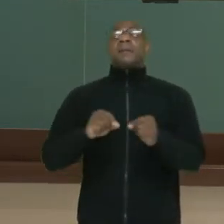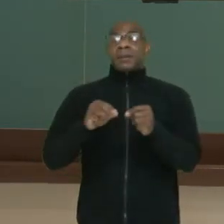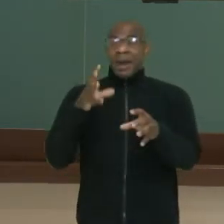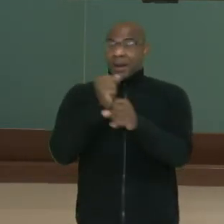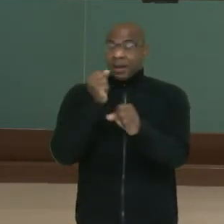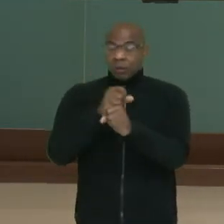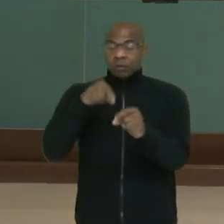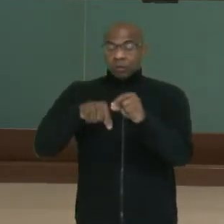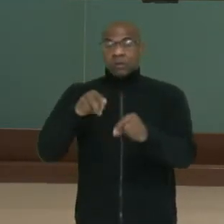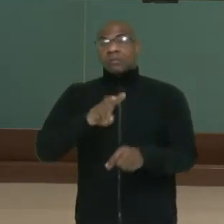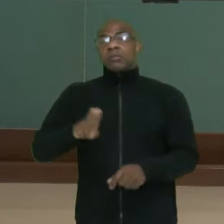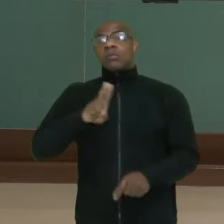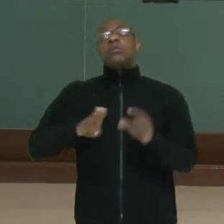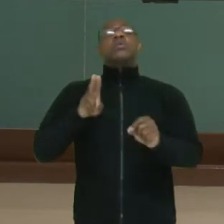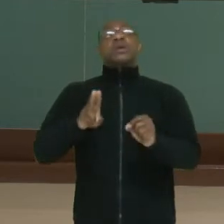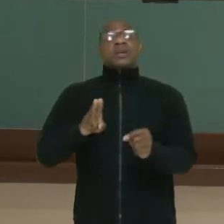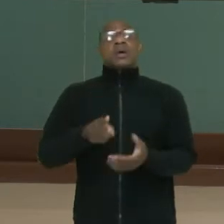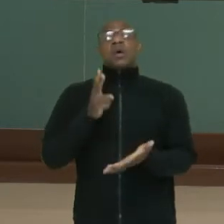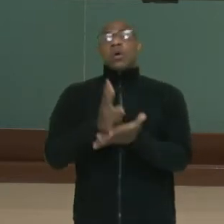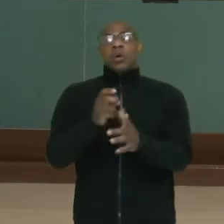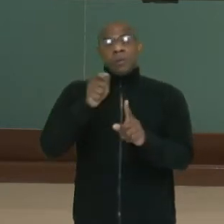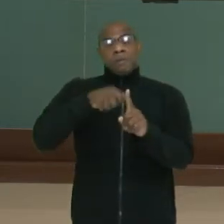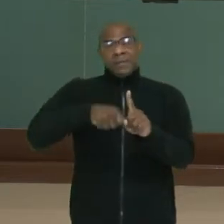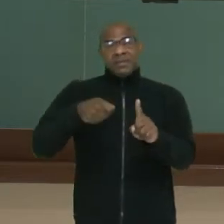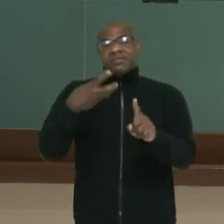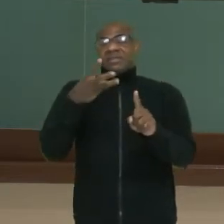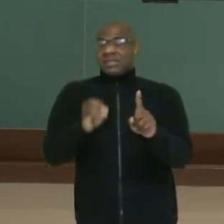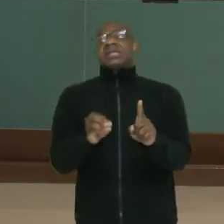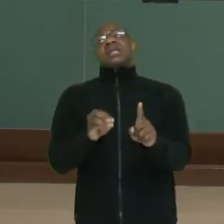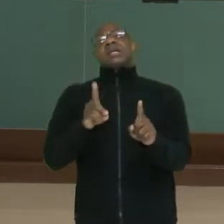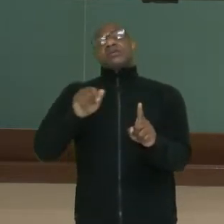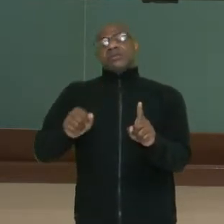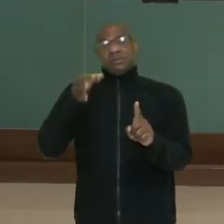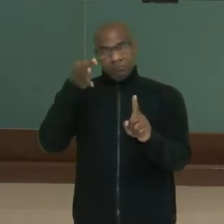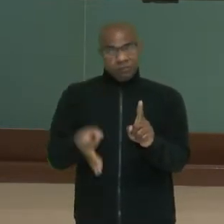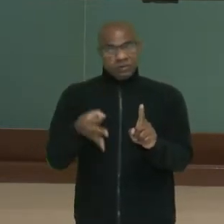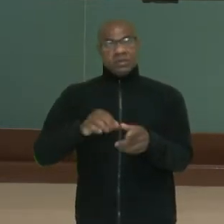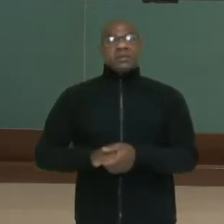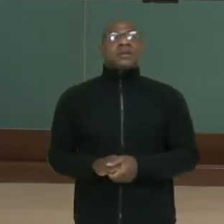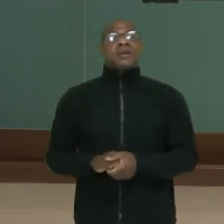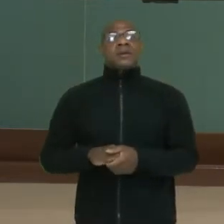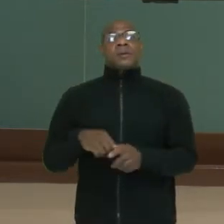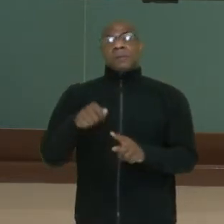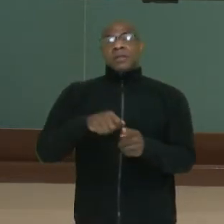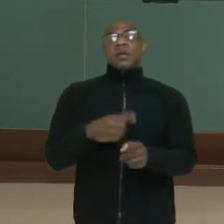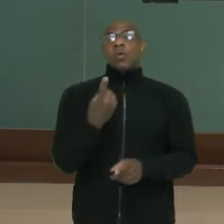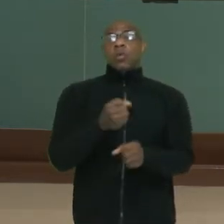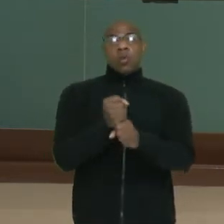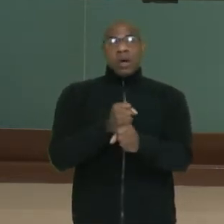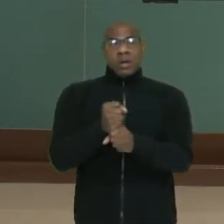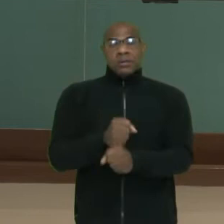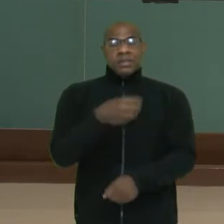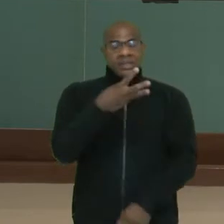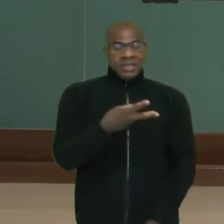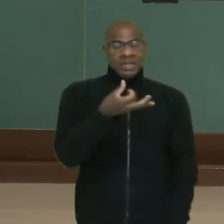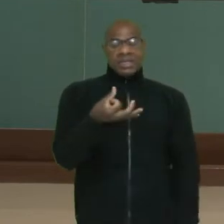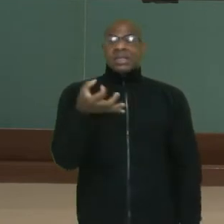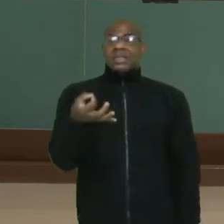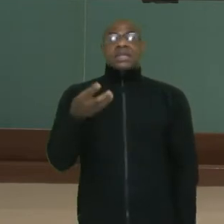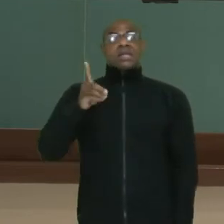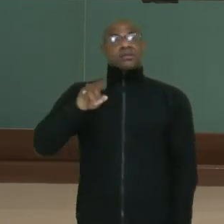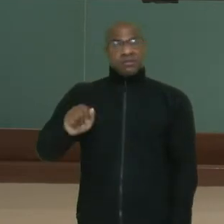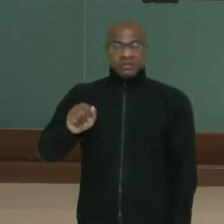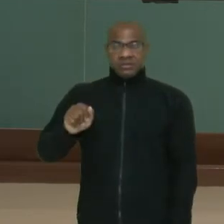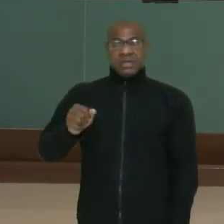nós uniformizamos o mês com 30 dias. Então, o ano você vai utilizar 360 dias,